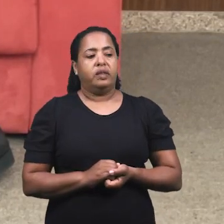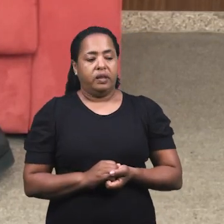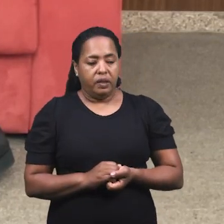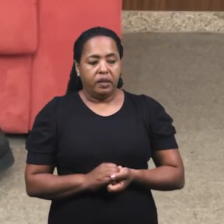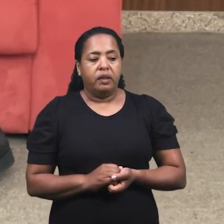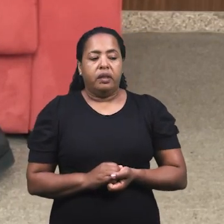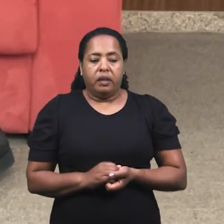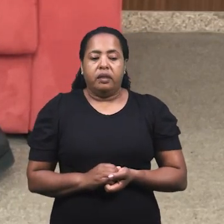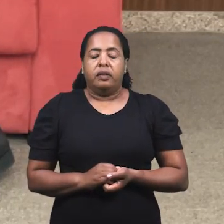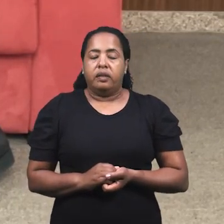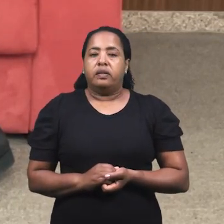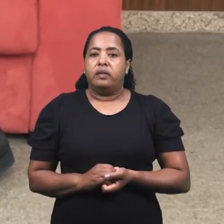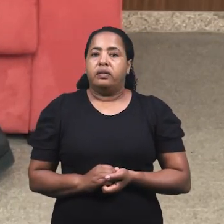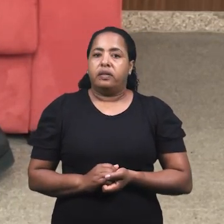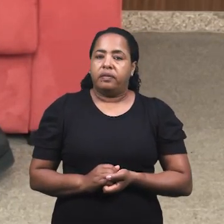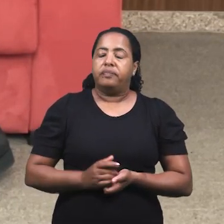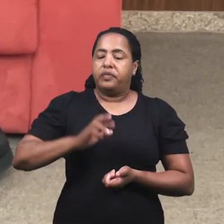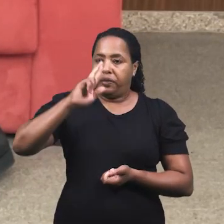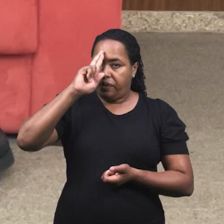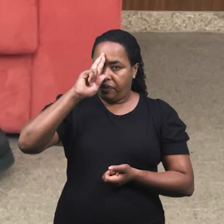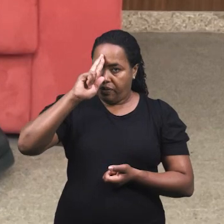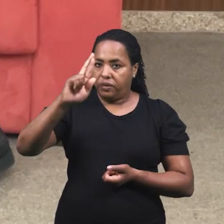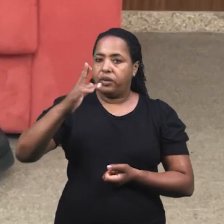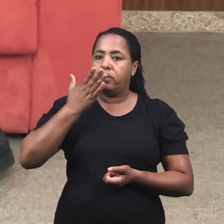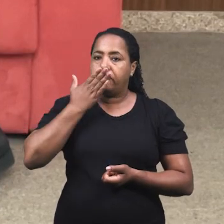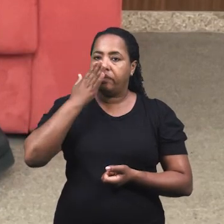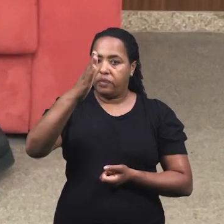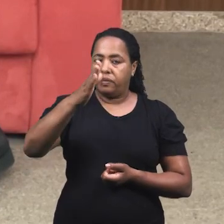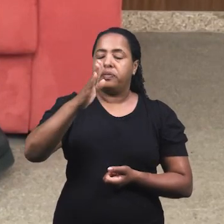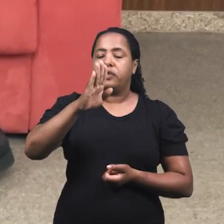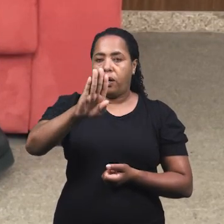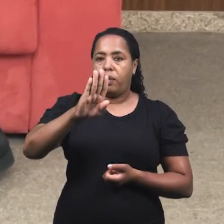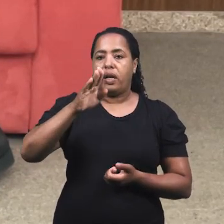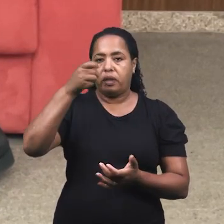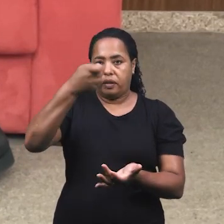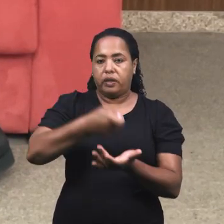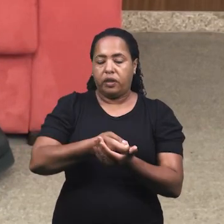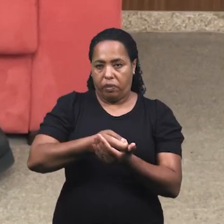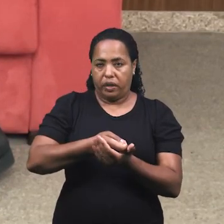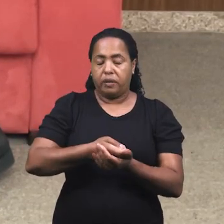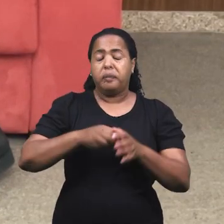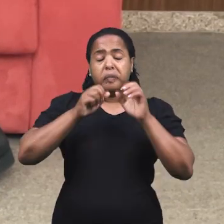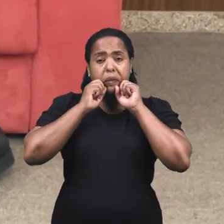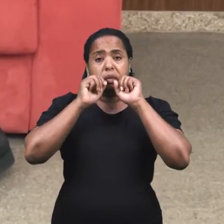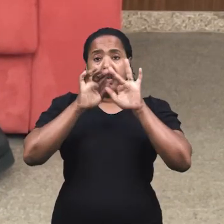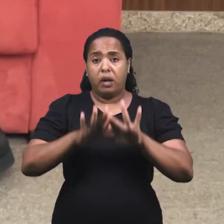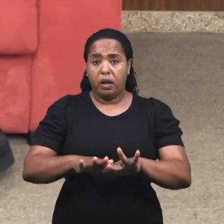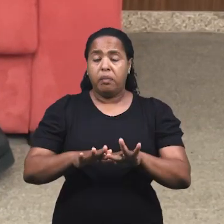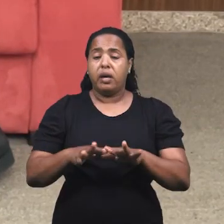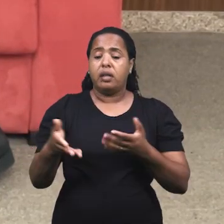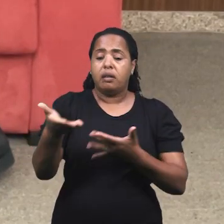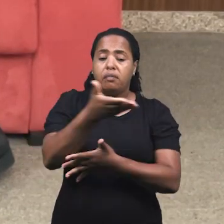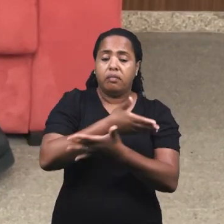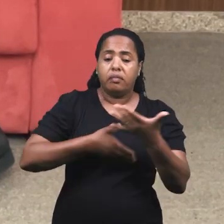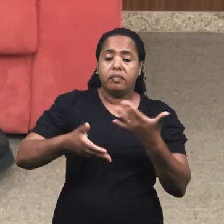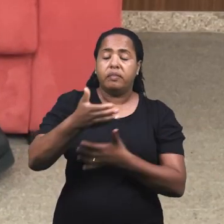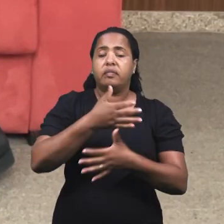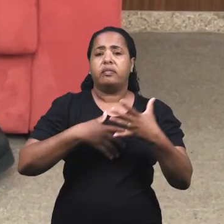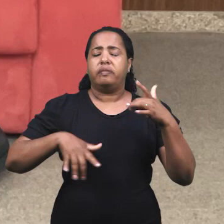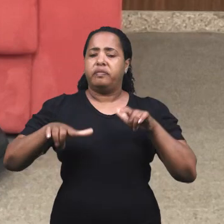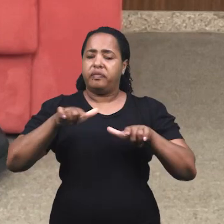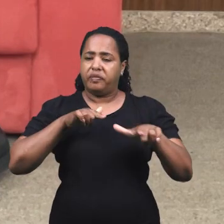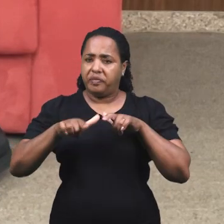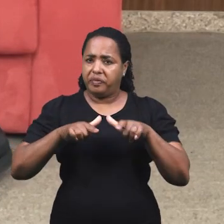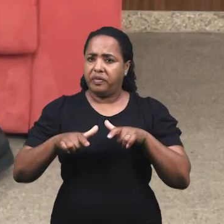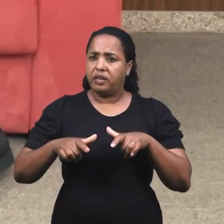grande bênção. Louvado seja o nome do Senhor. O Senhor ele tem cumprido as promessas dele e é